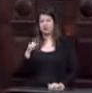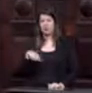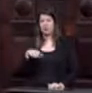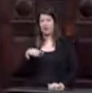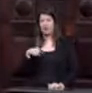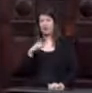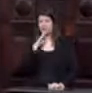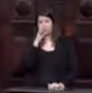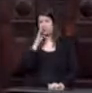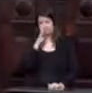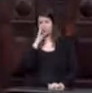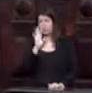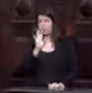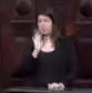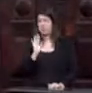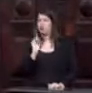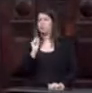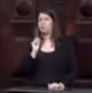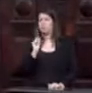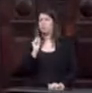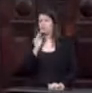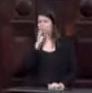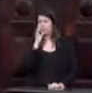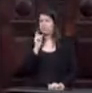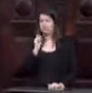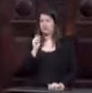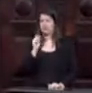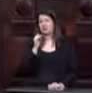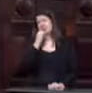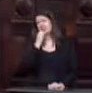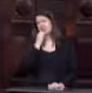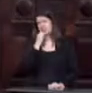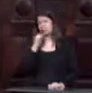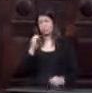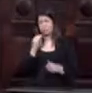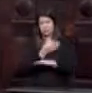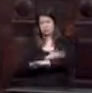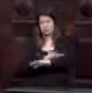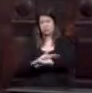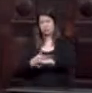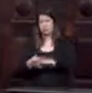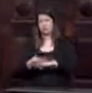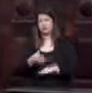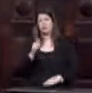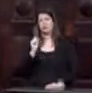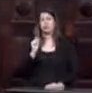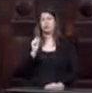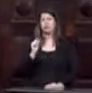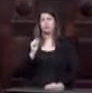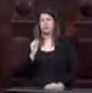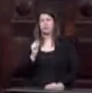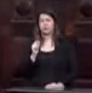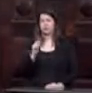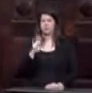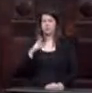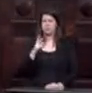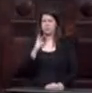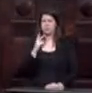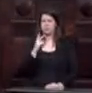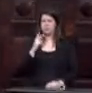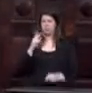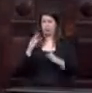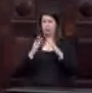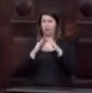direito. Mas pé direito, senhor presidente, em casa popular, tem 2,60 m, 2,10 m do